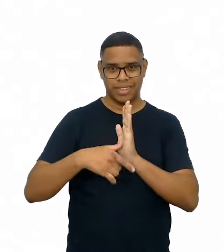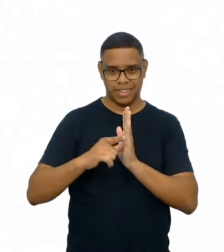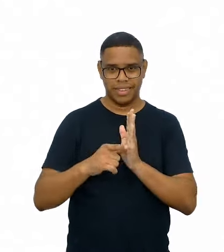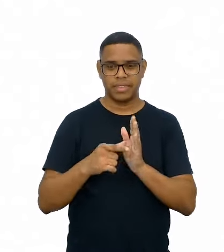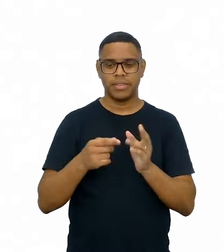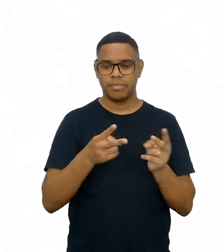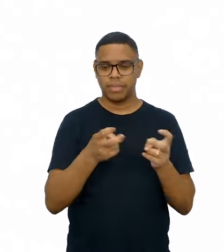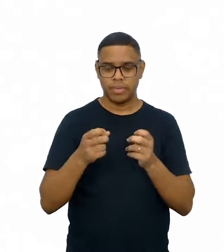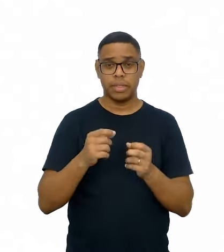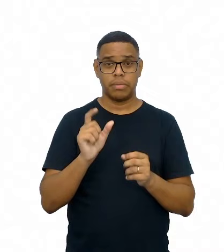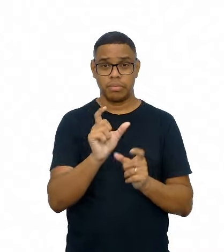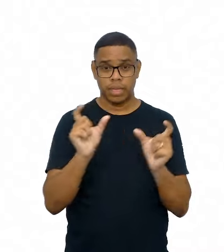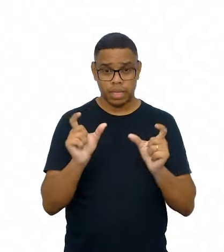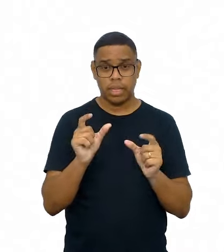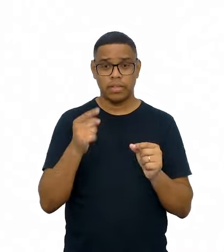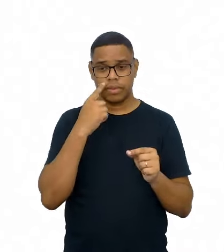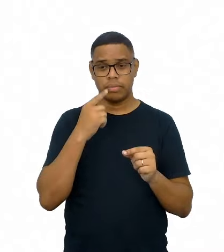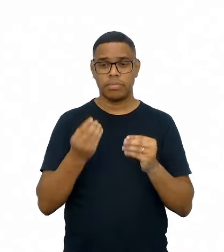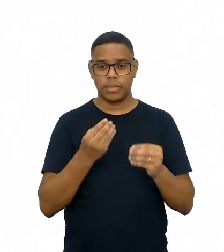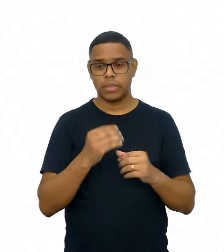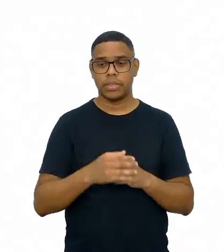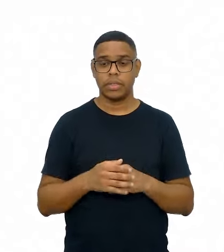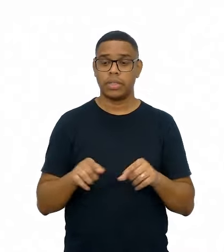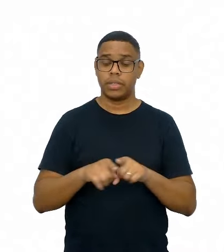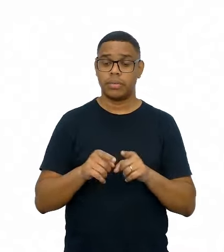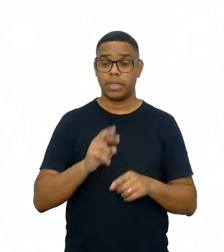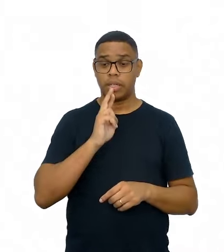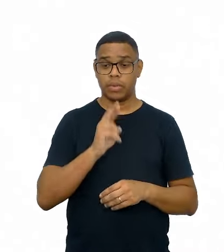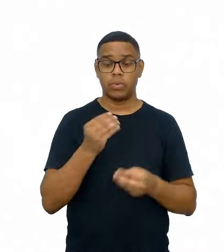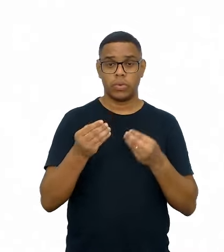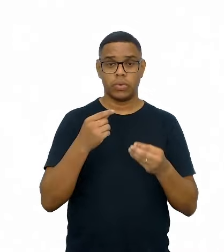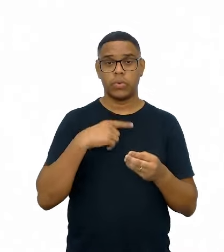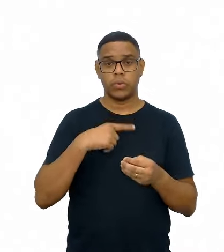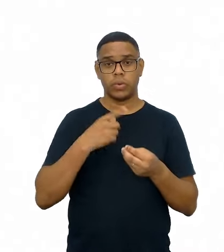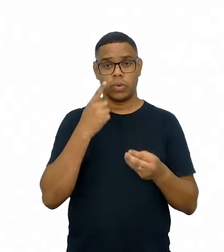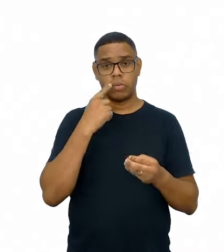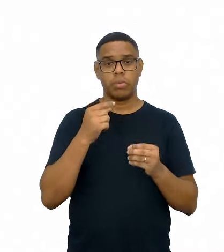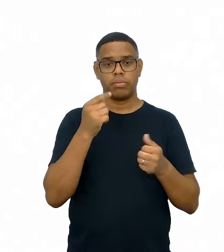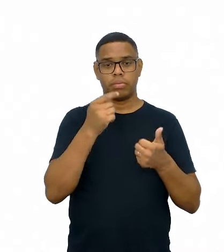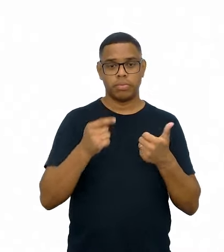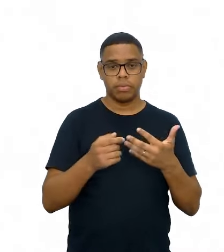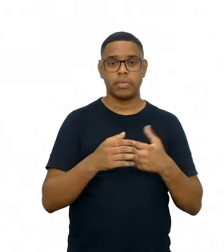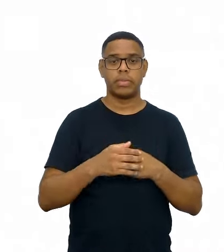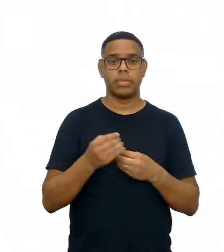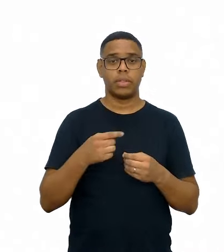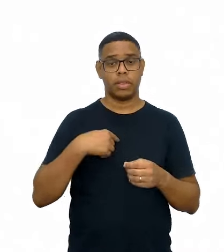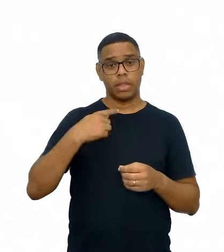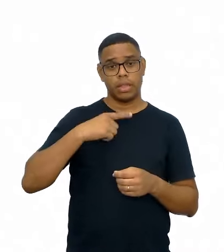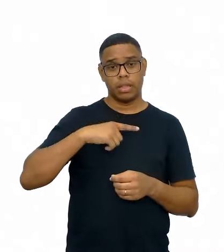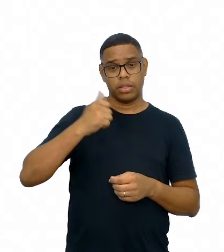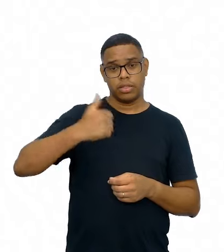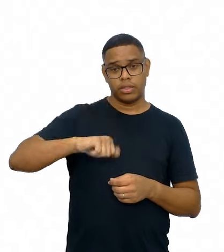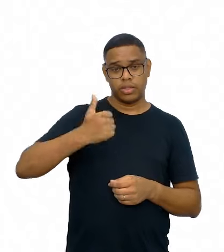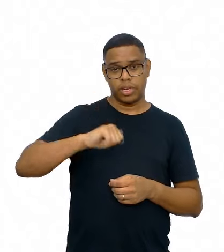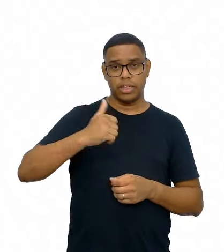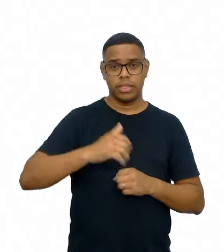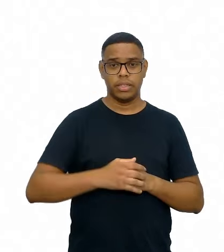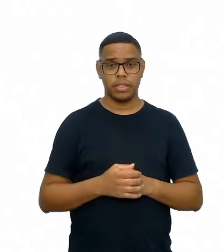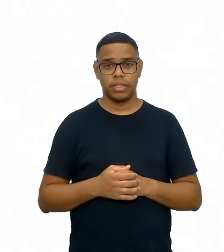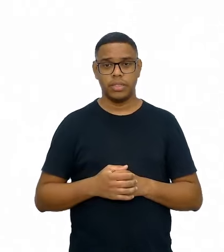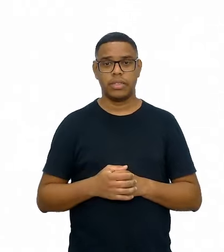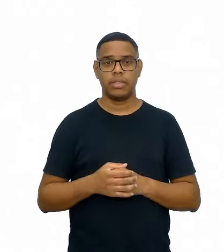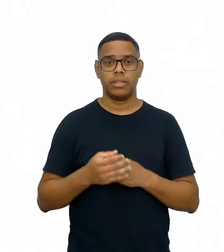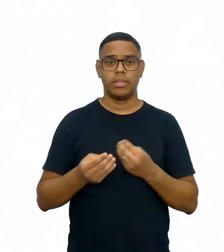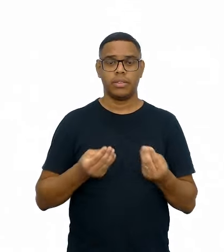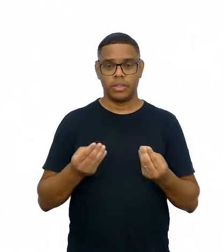que analisam o uso do sufixo oso e osa em adjetivos. E o objetivo dessa aula